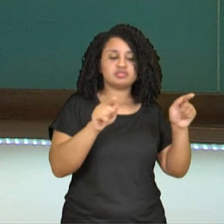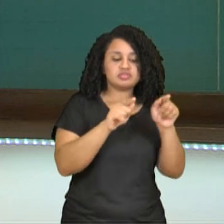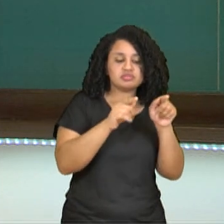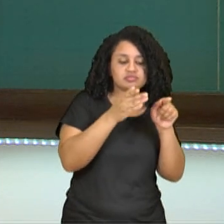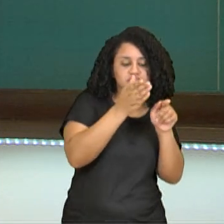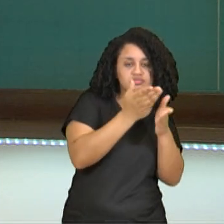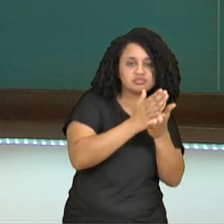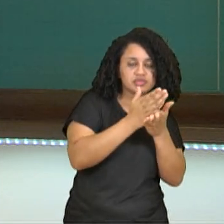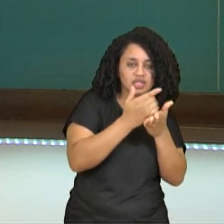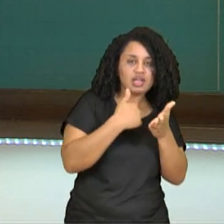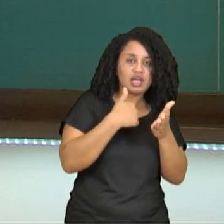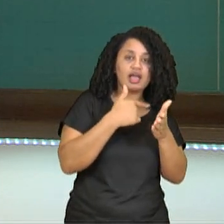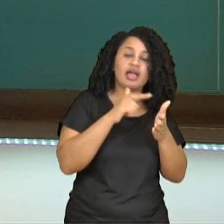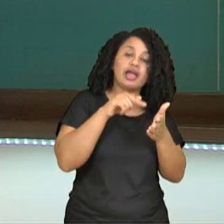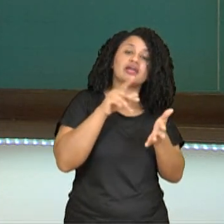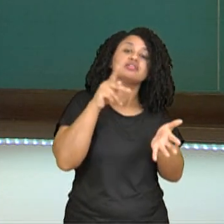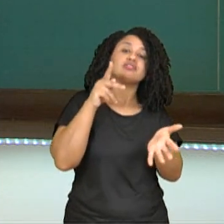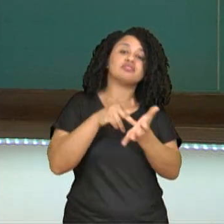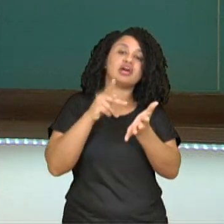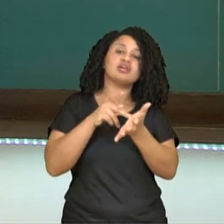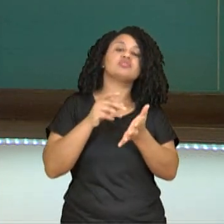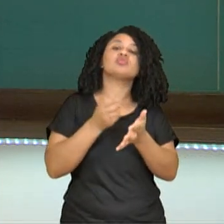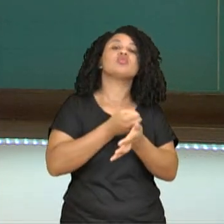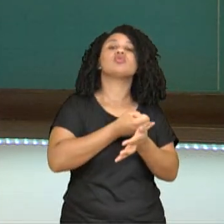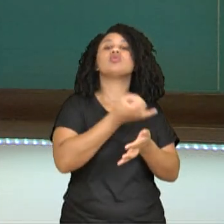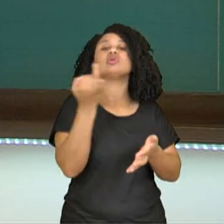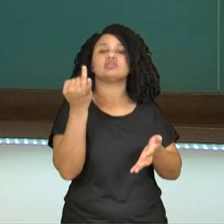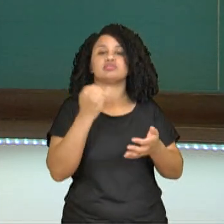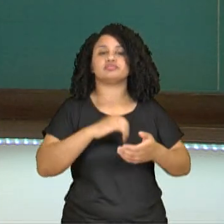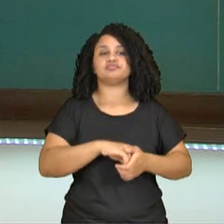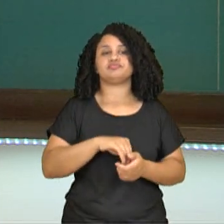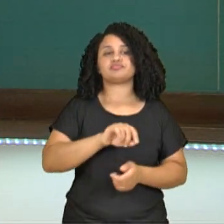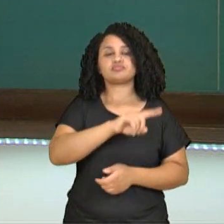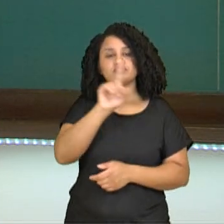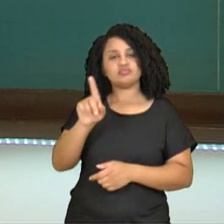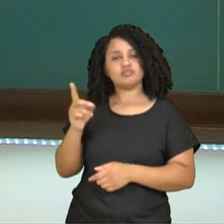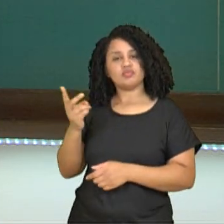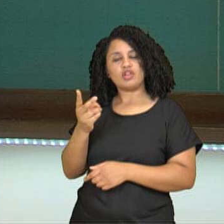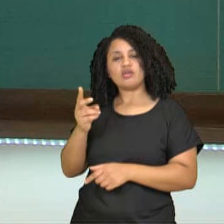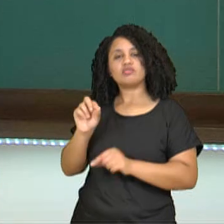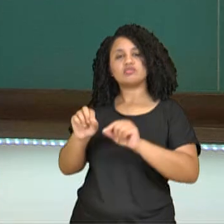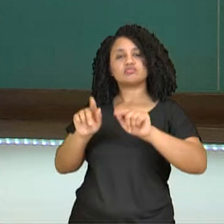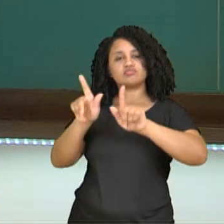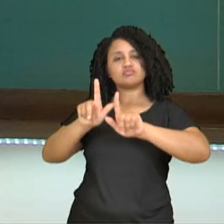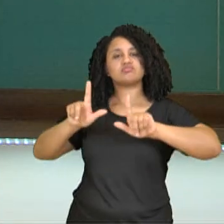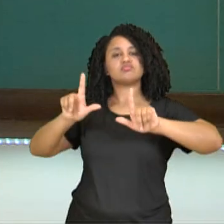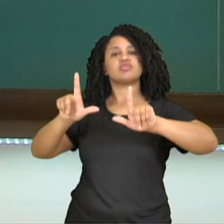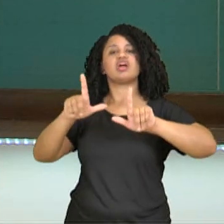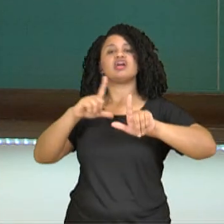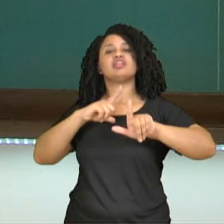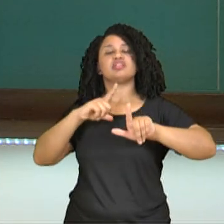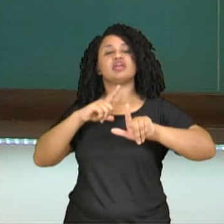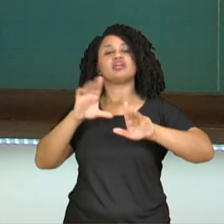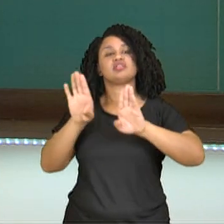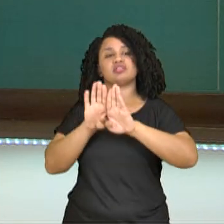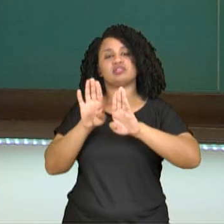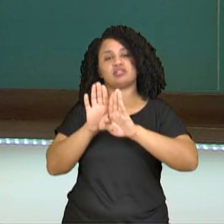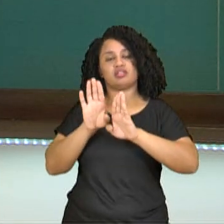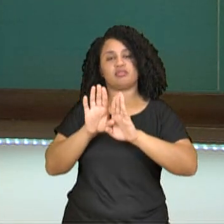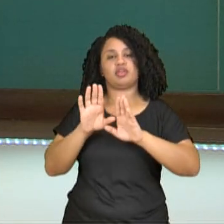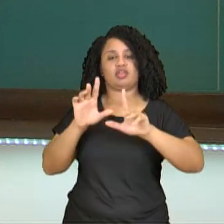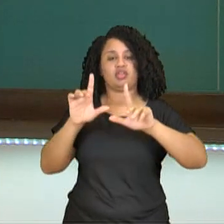mapa corresponderá na realidade. Aqui nós vamos encontrar o mesmo mapa da